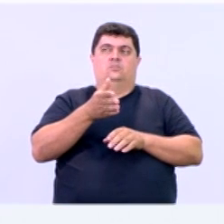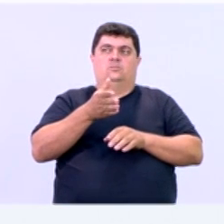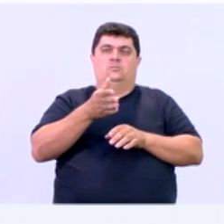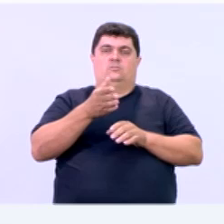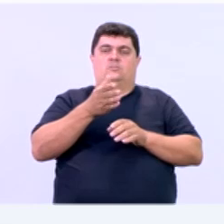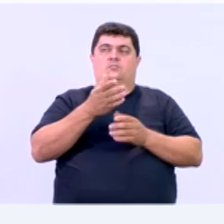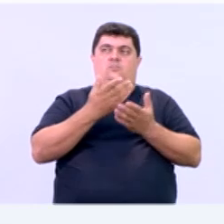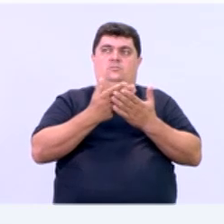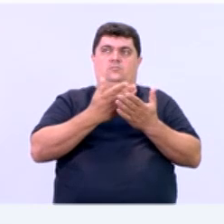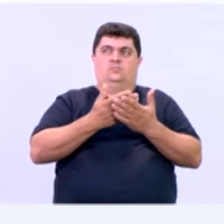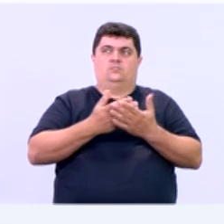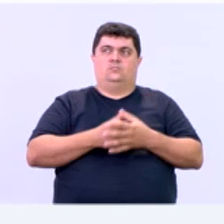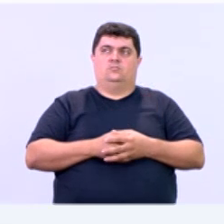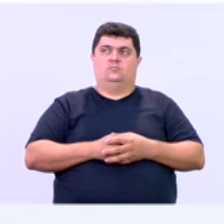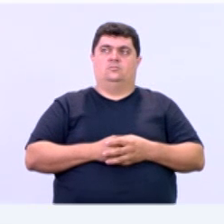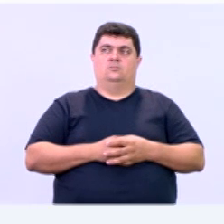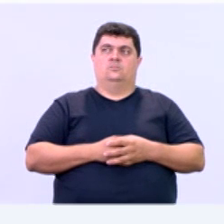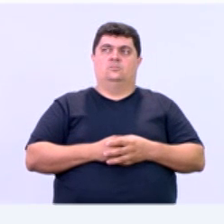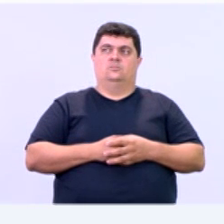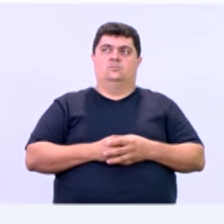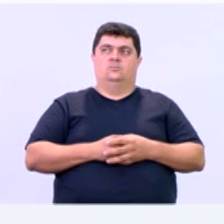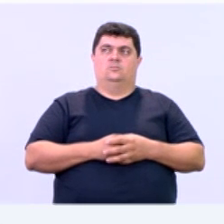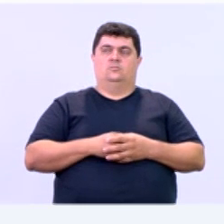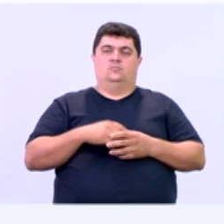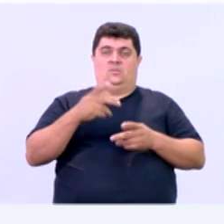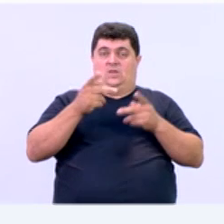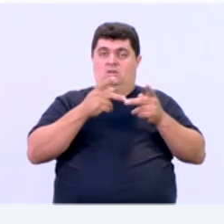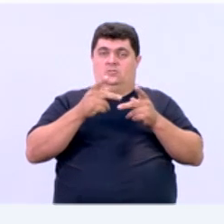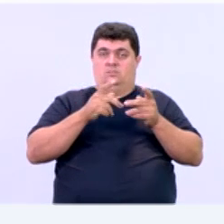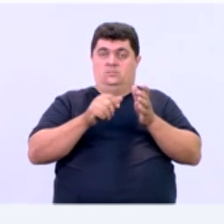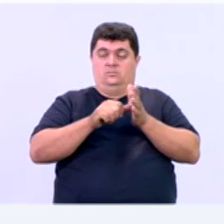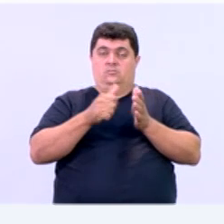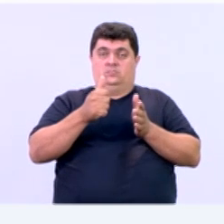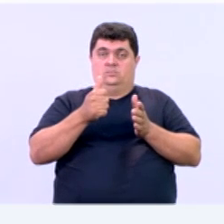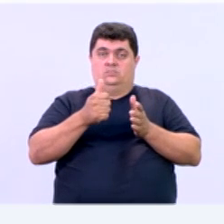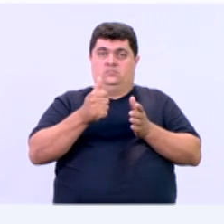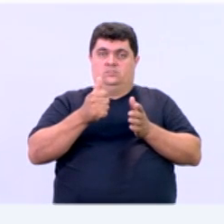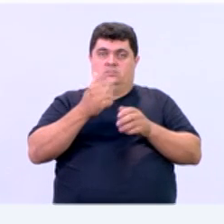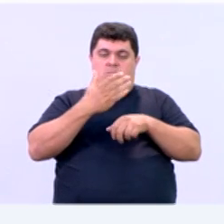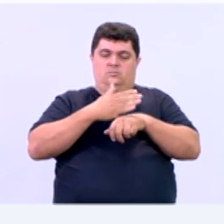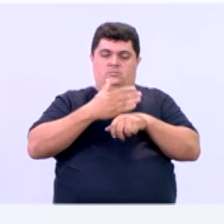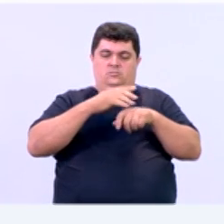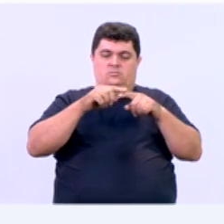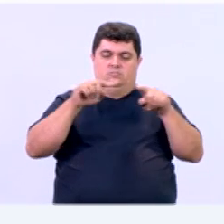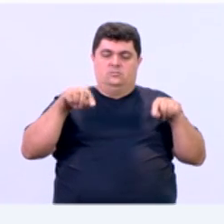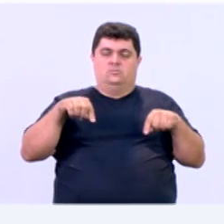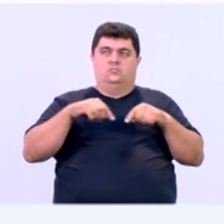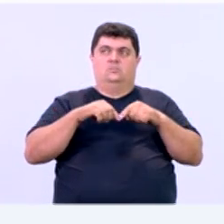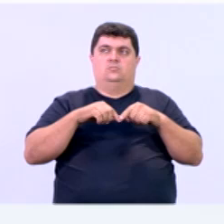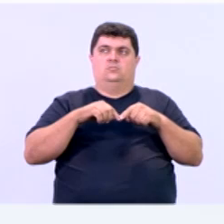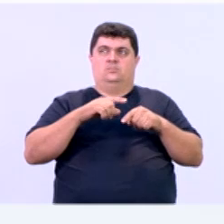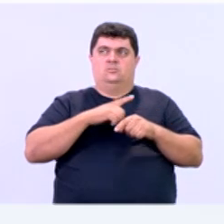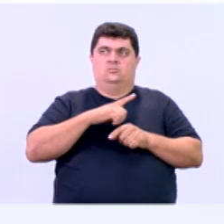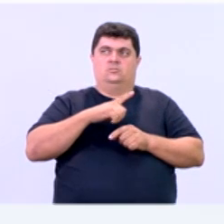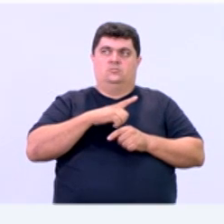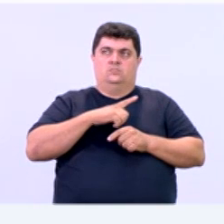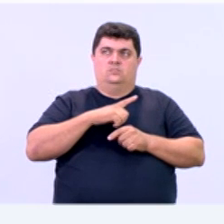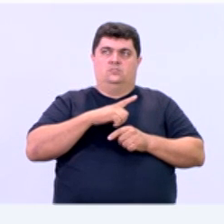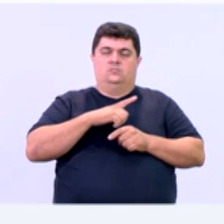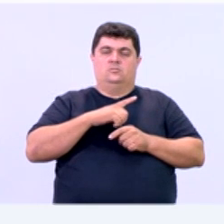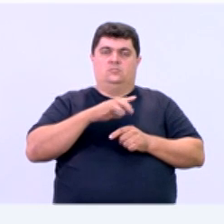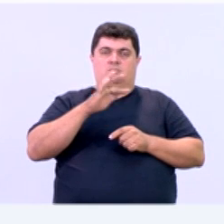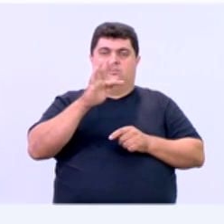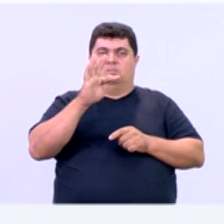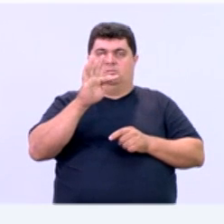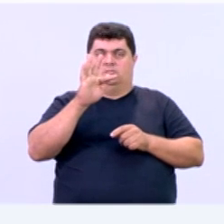da aula, tá? Então, eu criei um projeto referente a ele, atividade de sala. Então, ele tem o